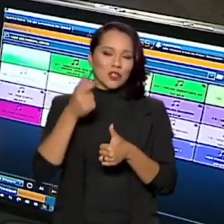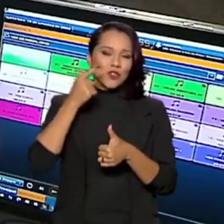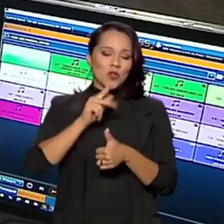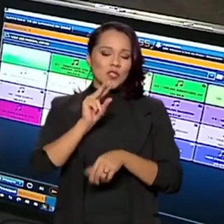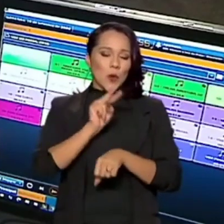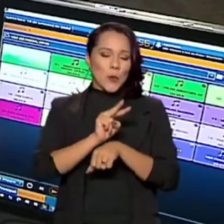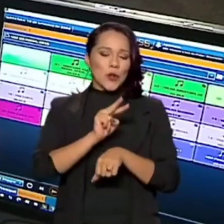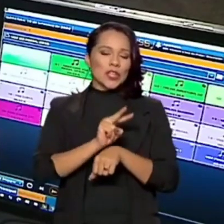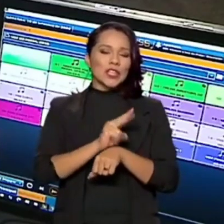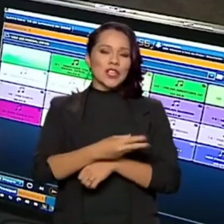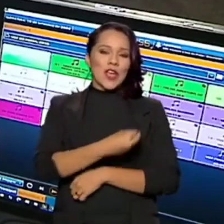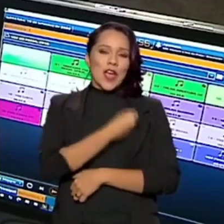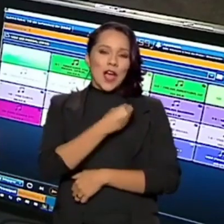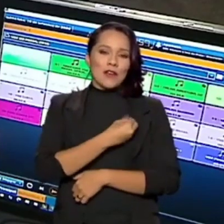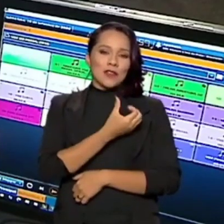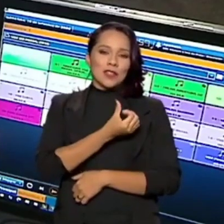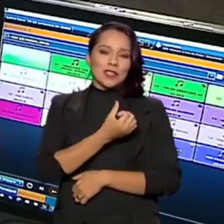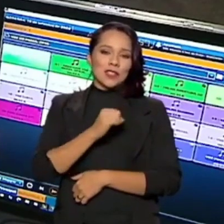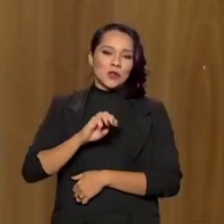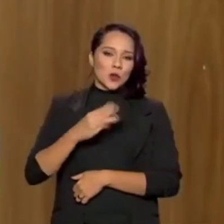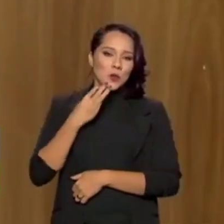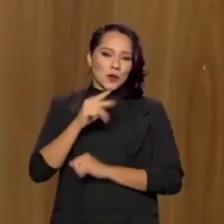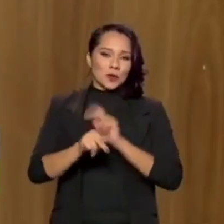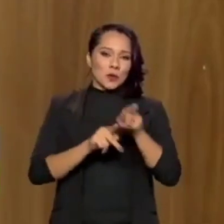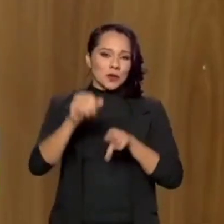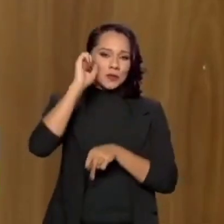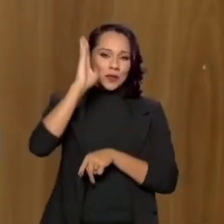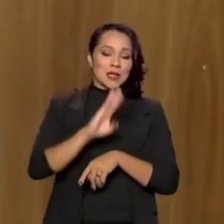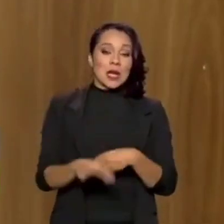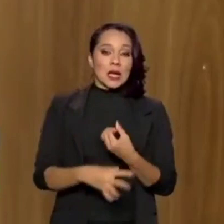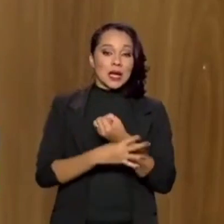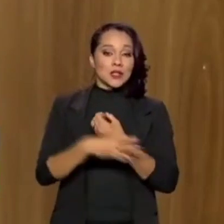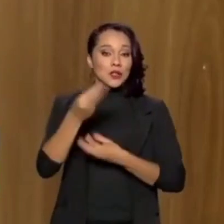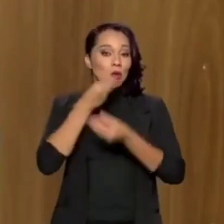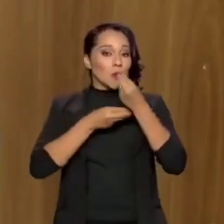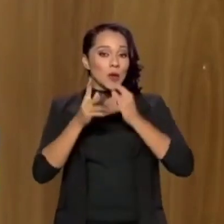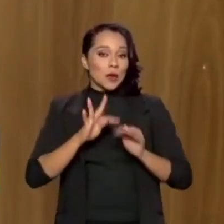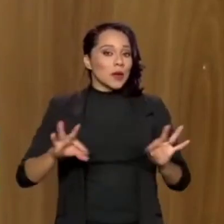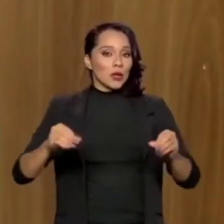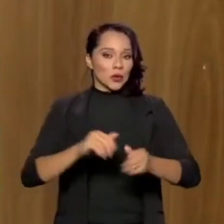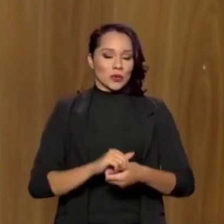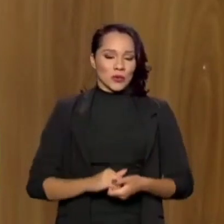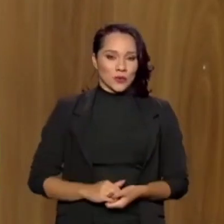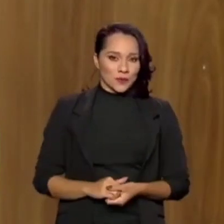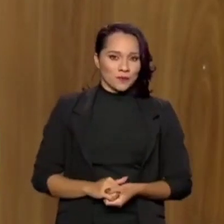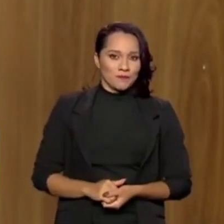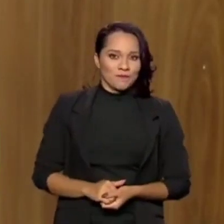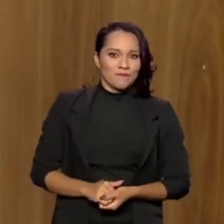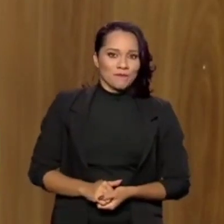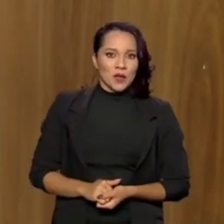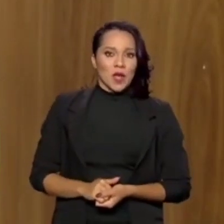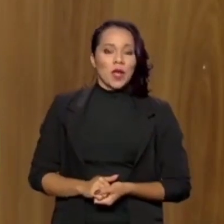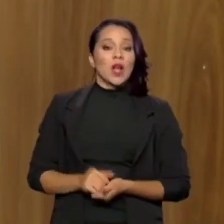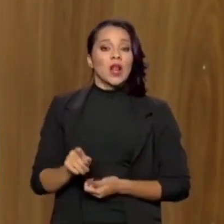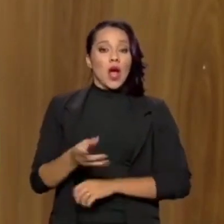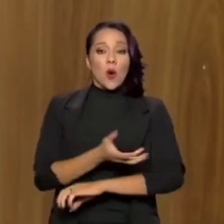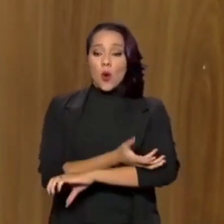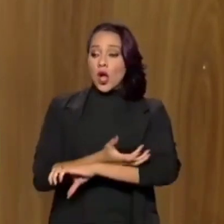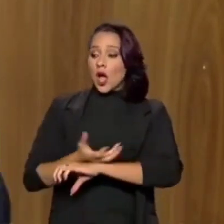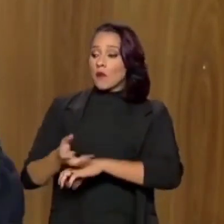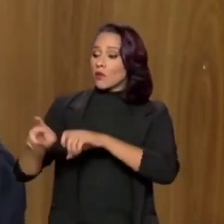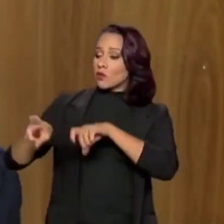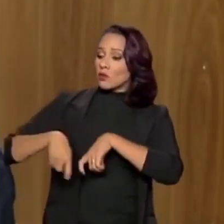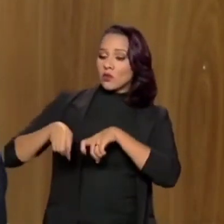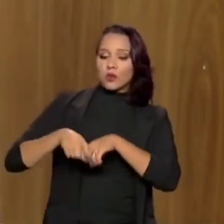as vidas de 68 milhões de brasileiros, garantindo alimentação para todo mundo. O campo continua produzindo,